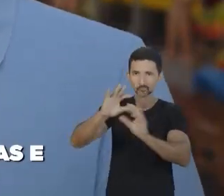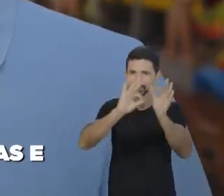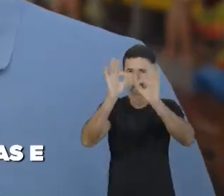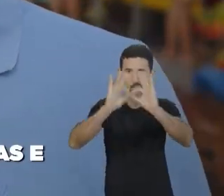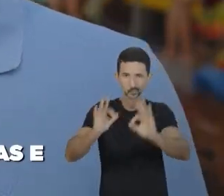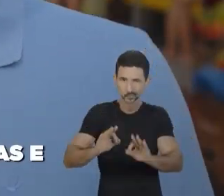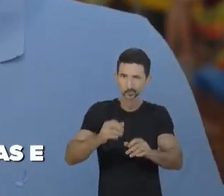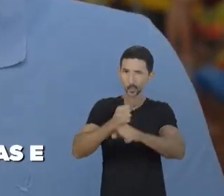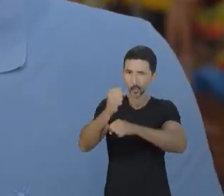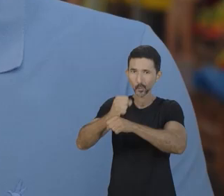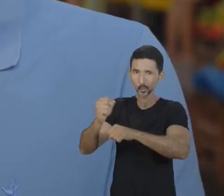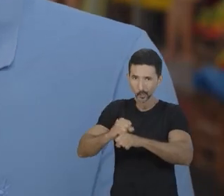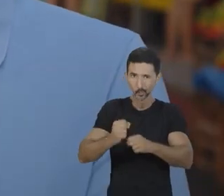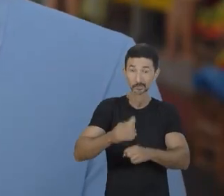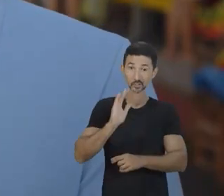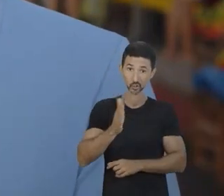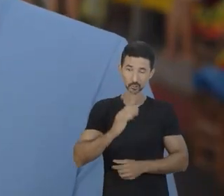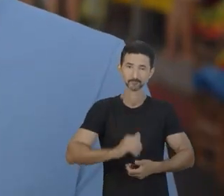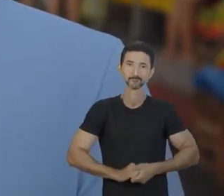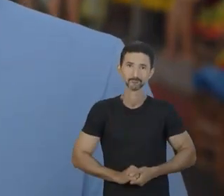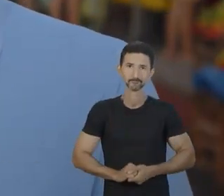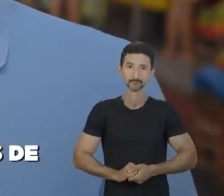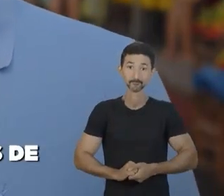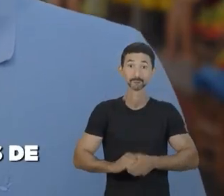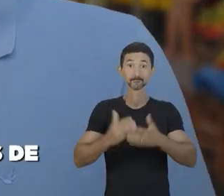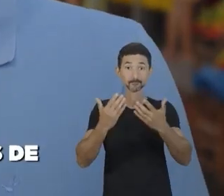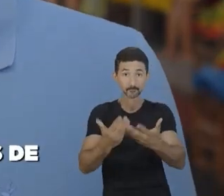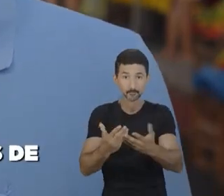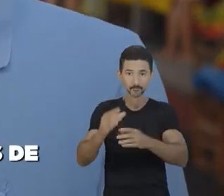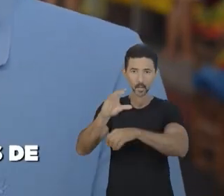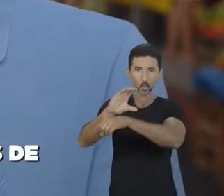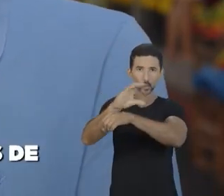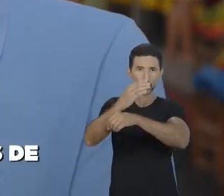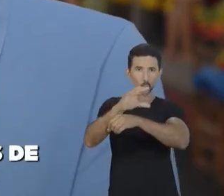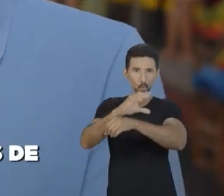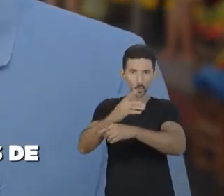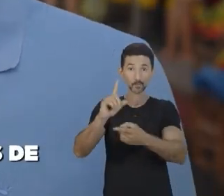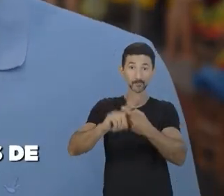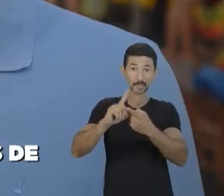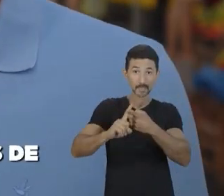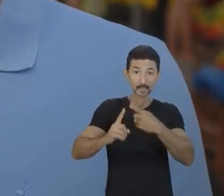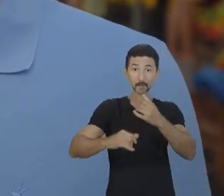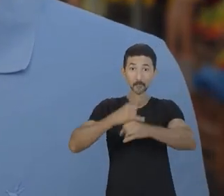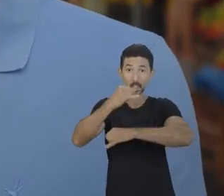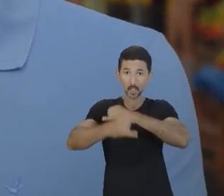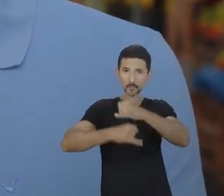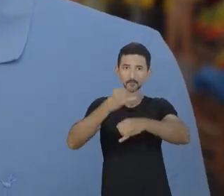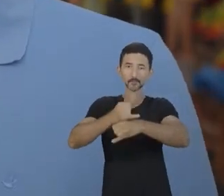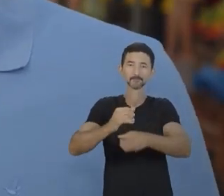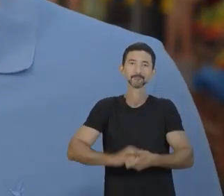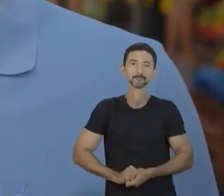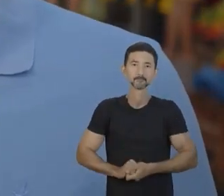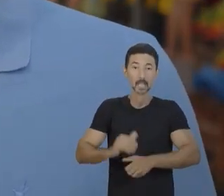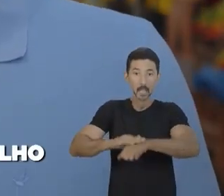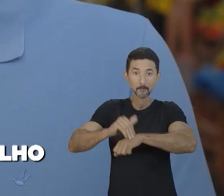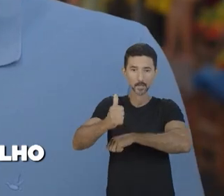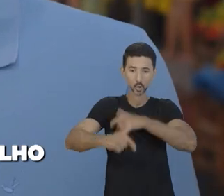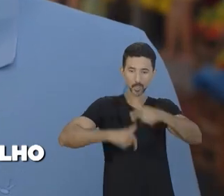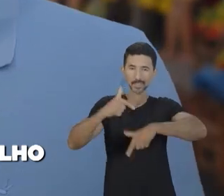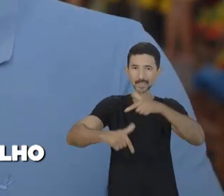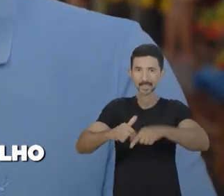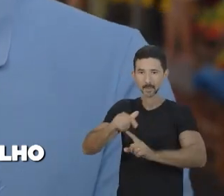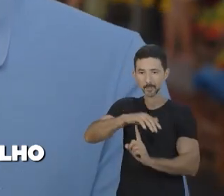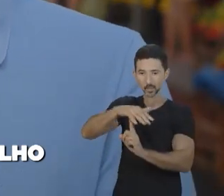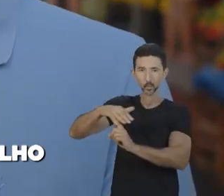reformar e modernizar as feiras e mercado que já existem, inclusive com instalação de câmeras de monitoramento e Wi-Fi,